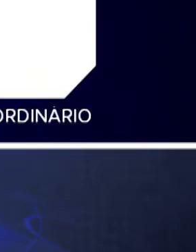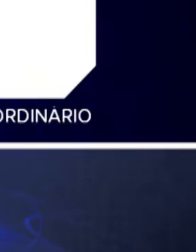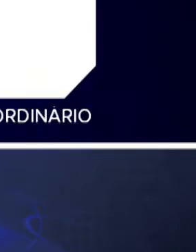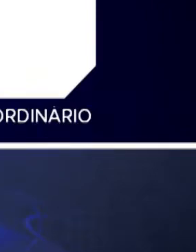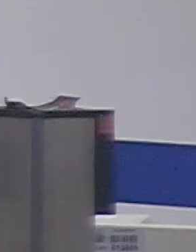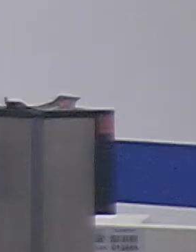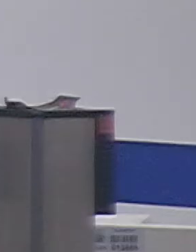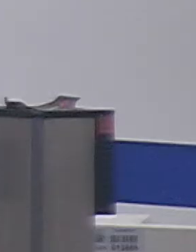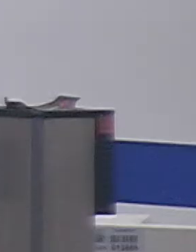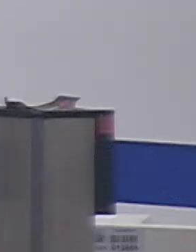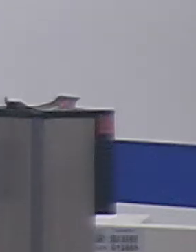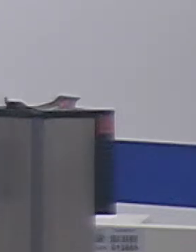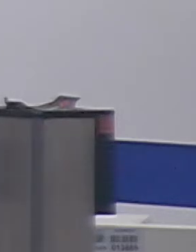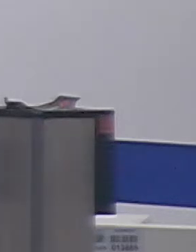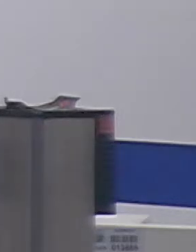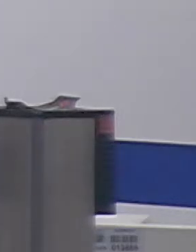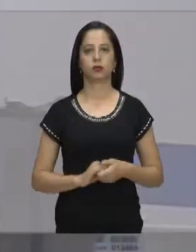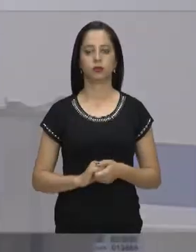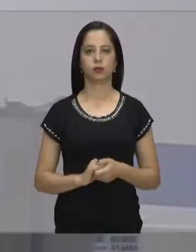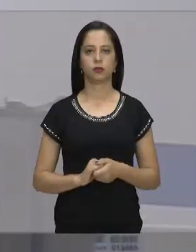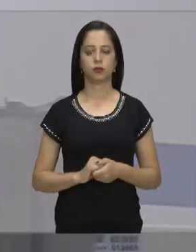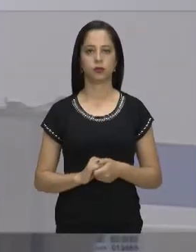3/2/2022.